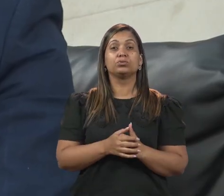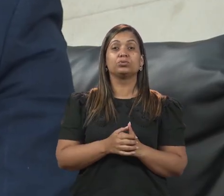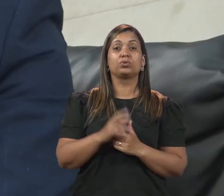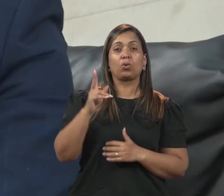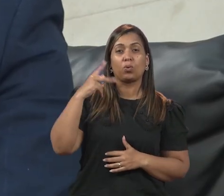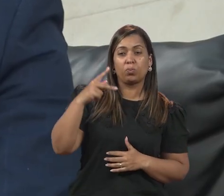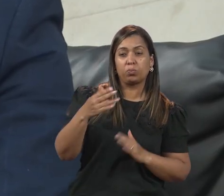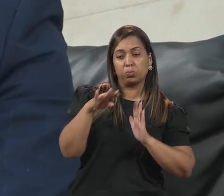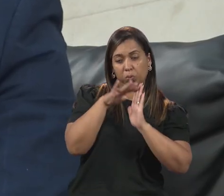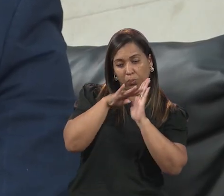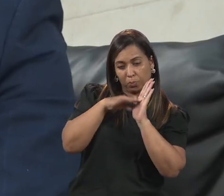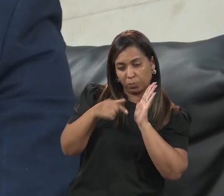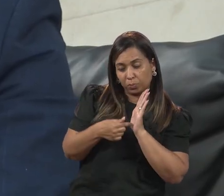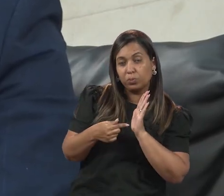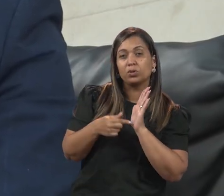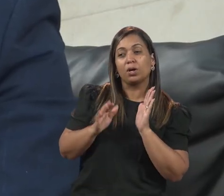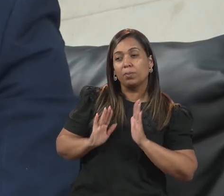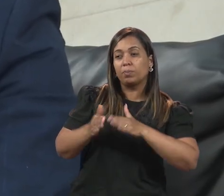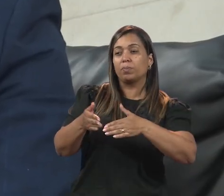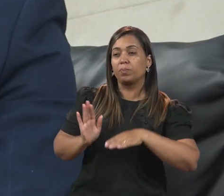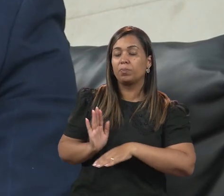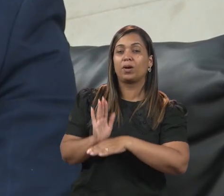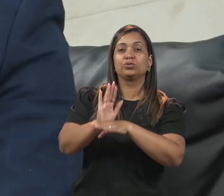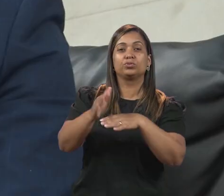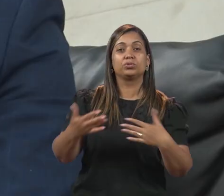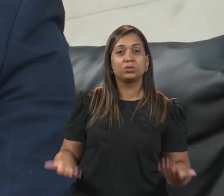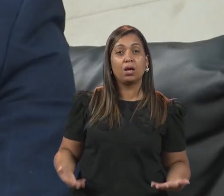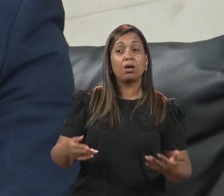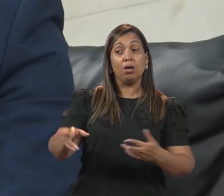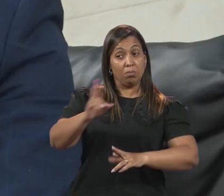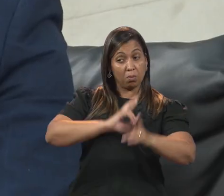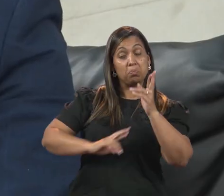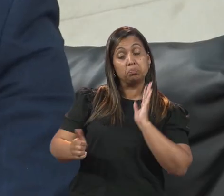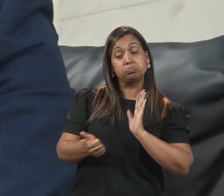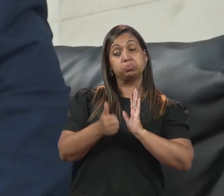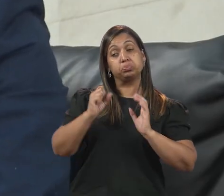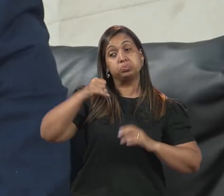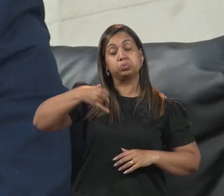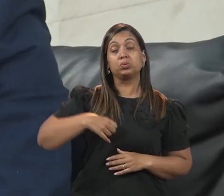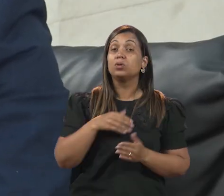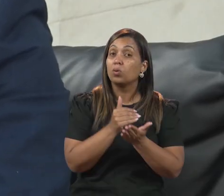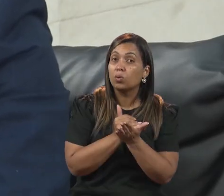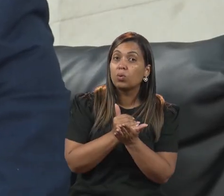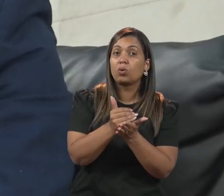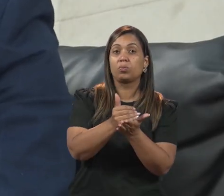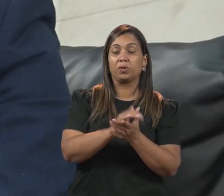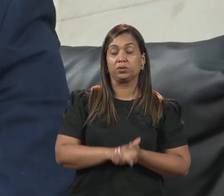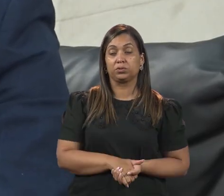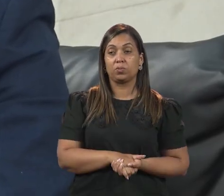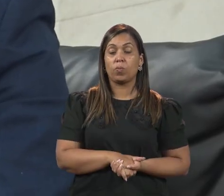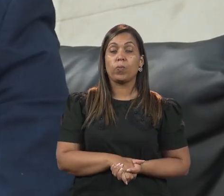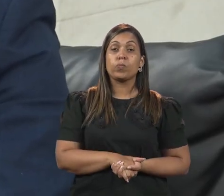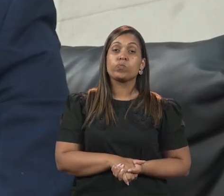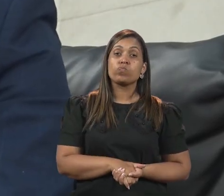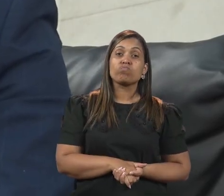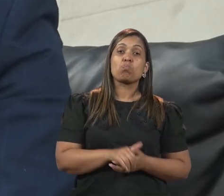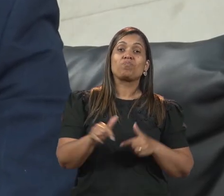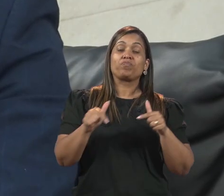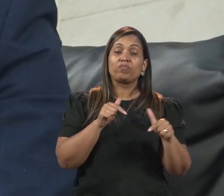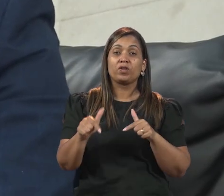públicas que, de fato, têm trago resultados notórios. É um início, eu digo o início de um